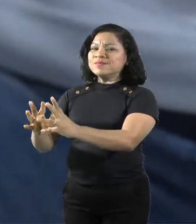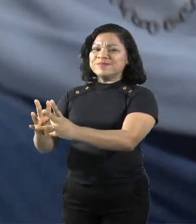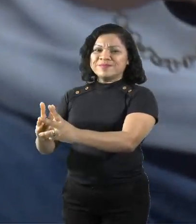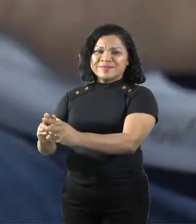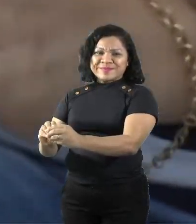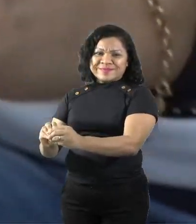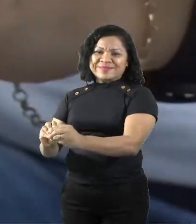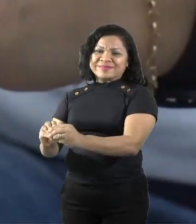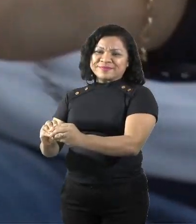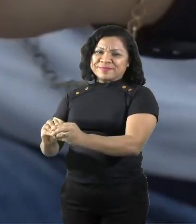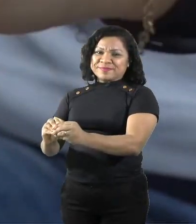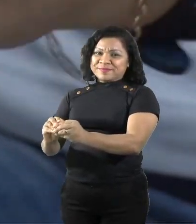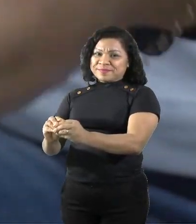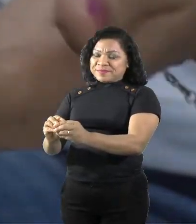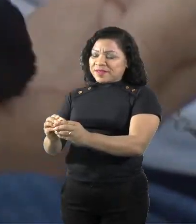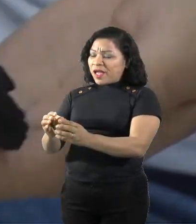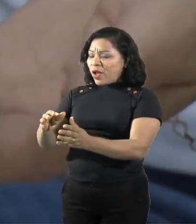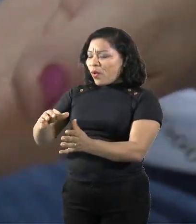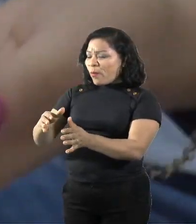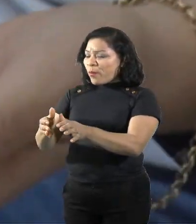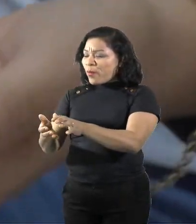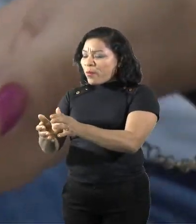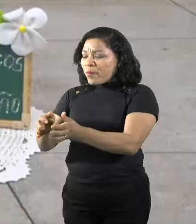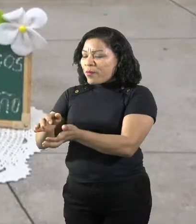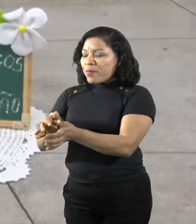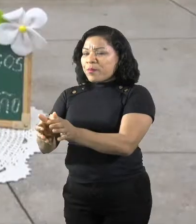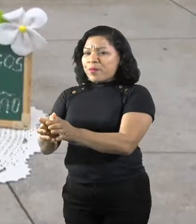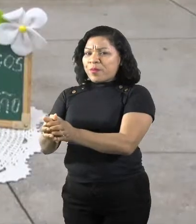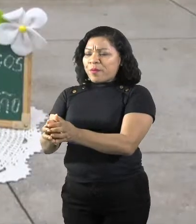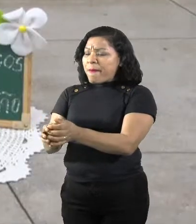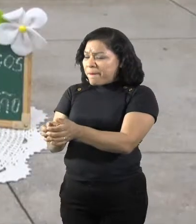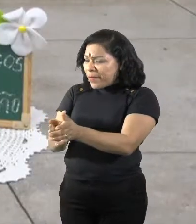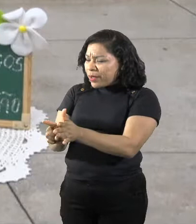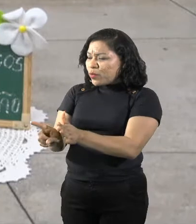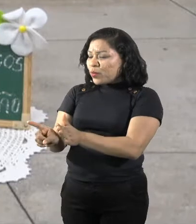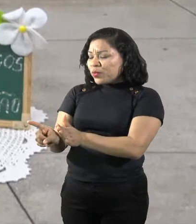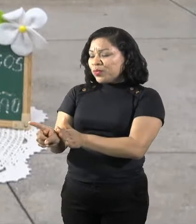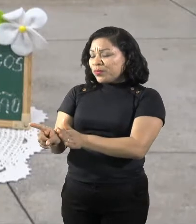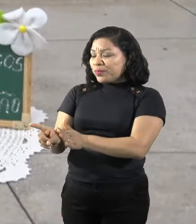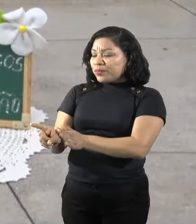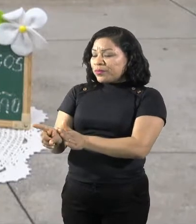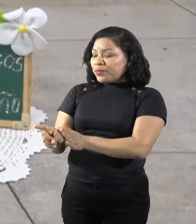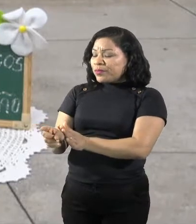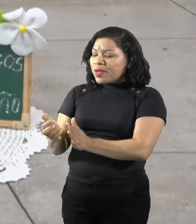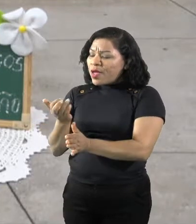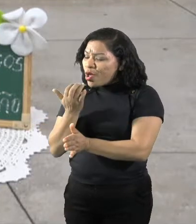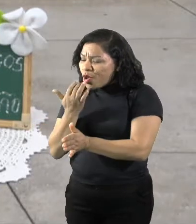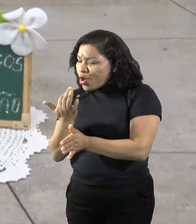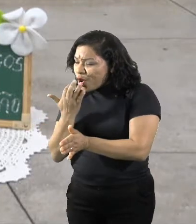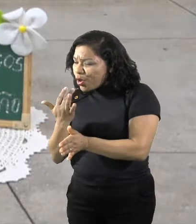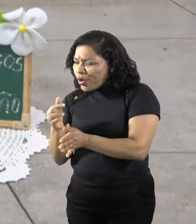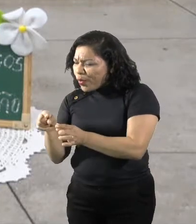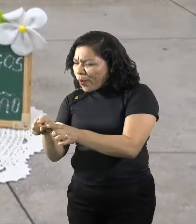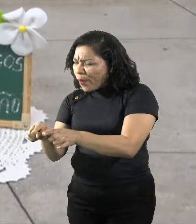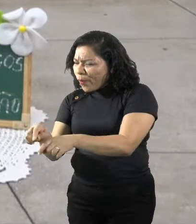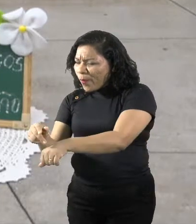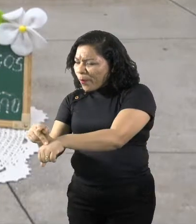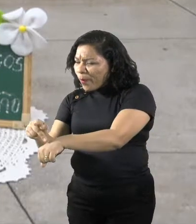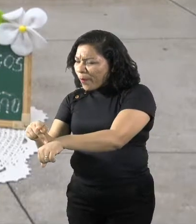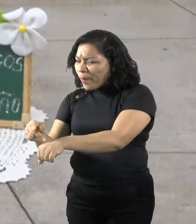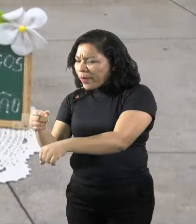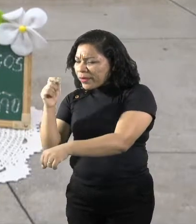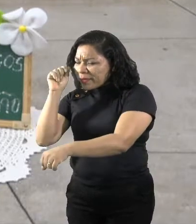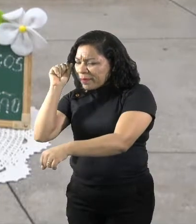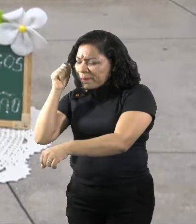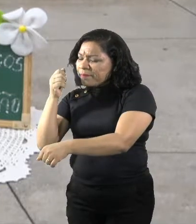o formato do carvão. Pergunte para ele que cor é o carvão. Se o carvão